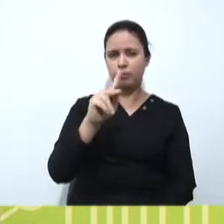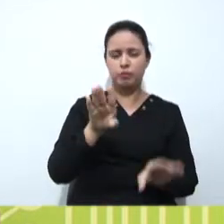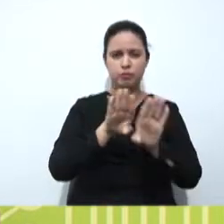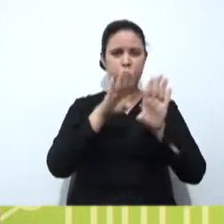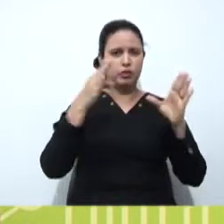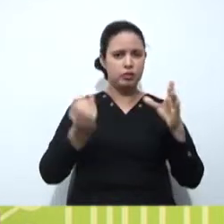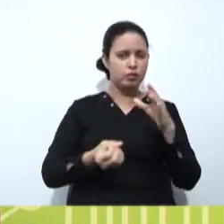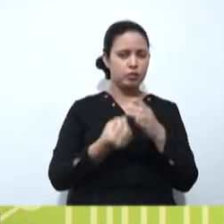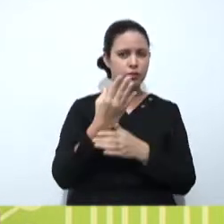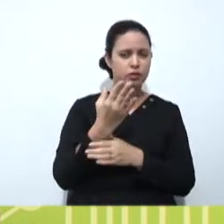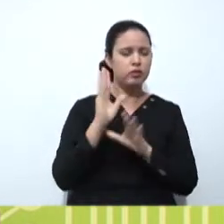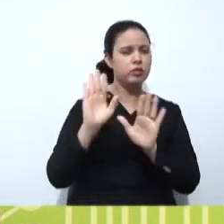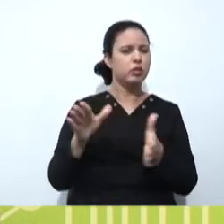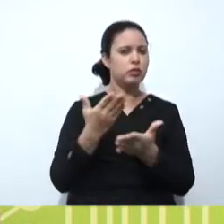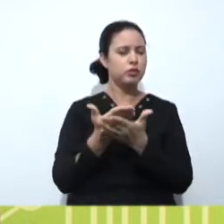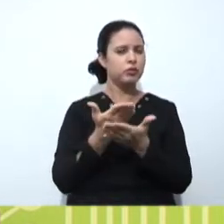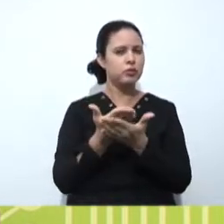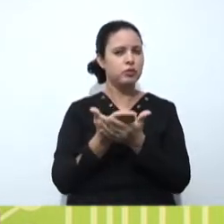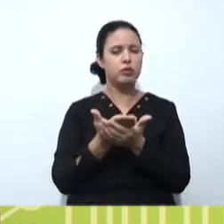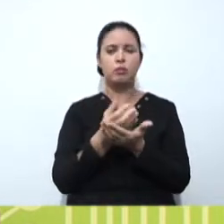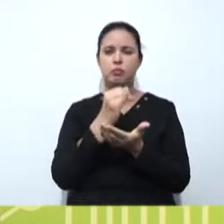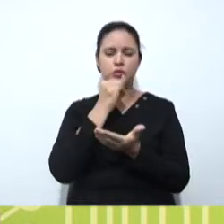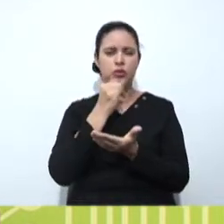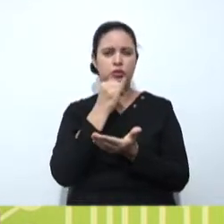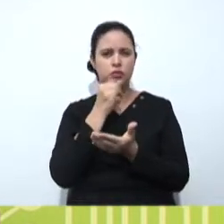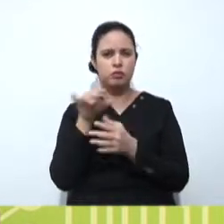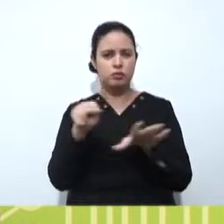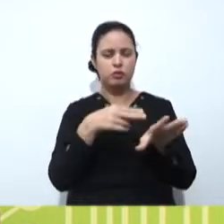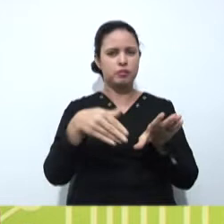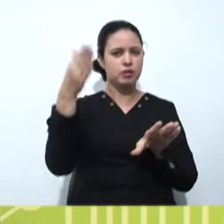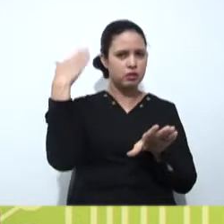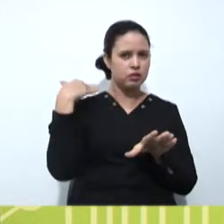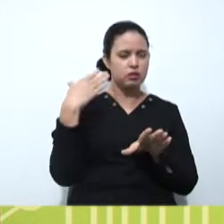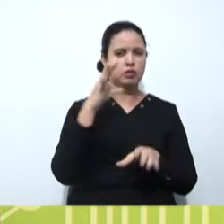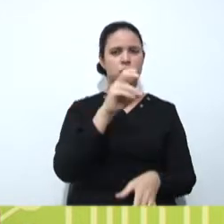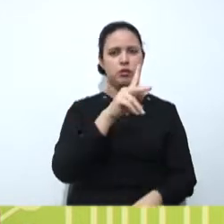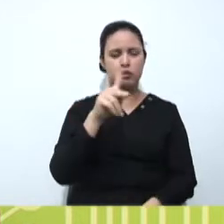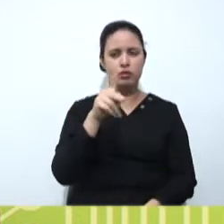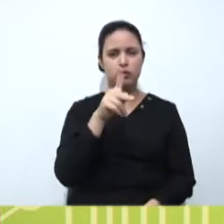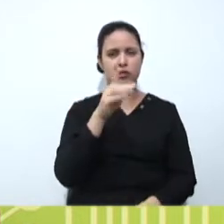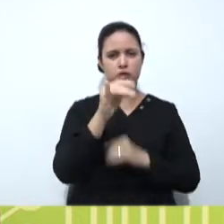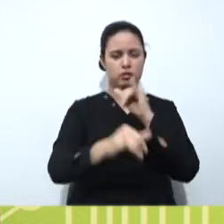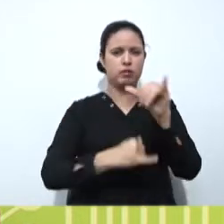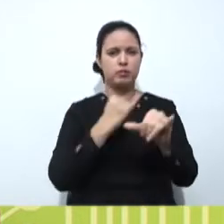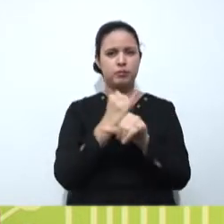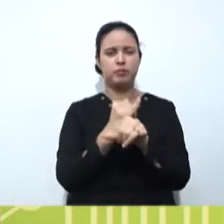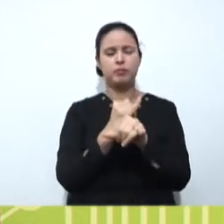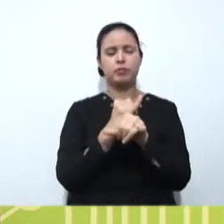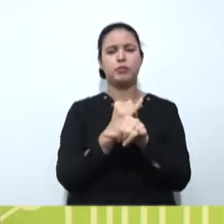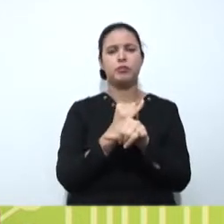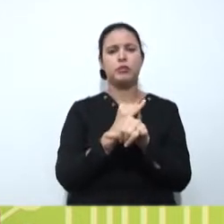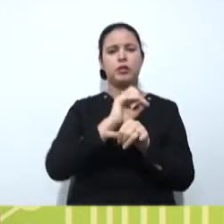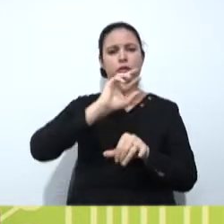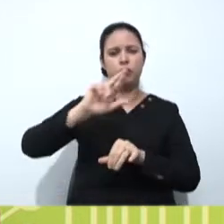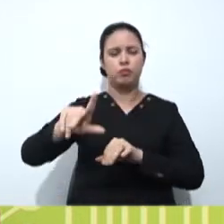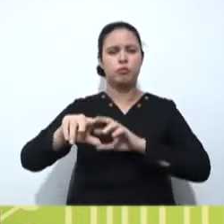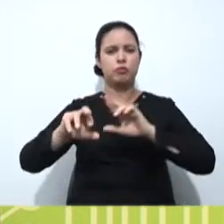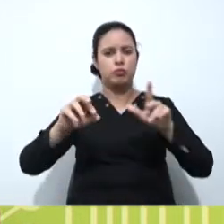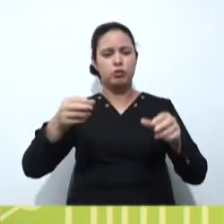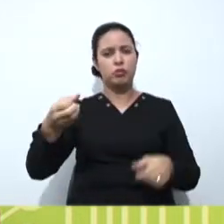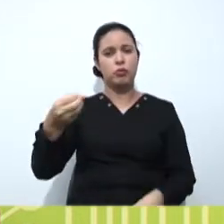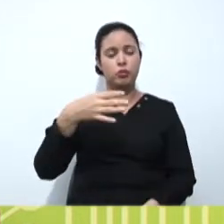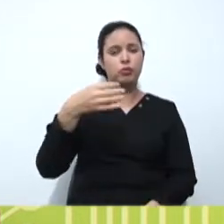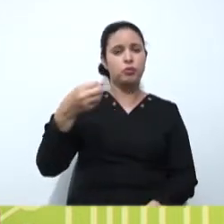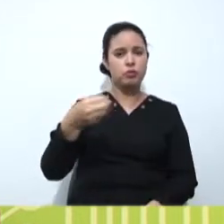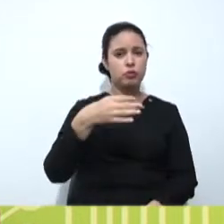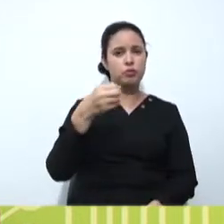aula passada, a cooperativa virtual, é uma nova forma de organização. Então, são formas de inovar e trazer esse